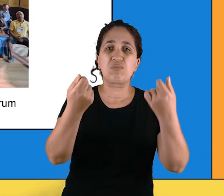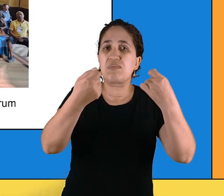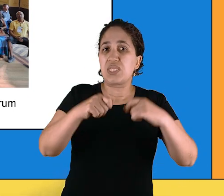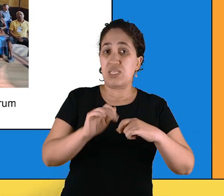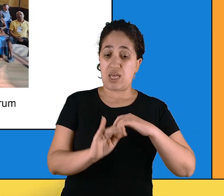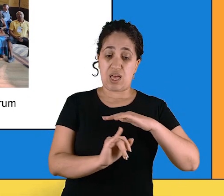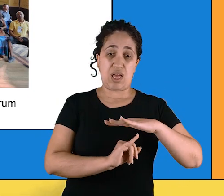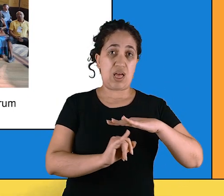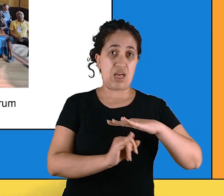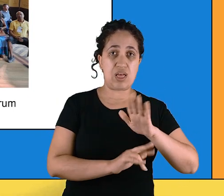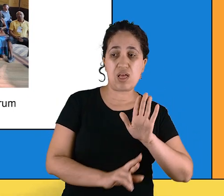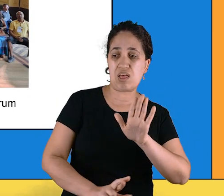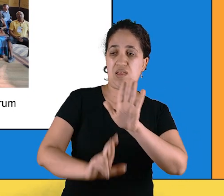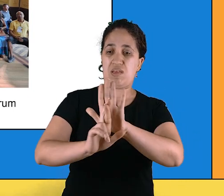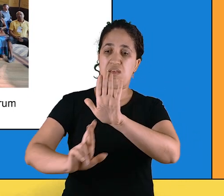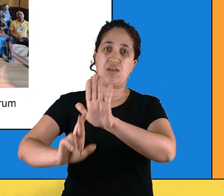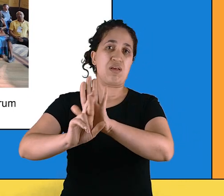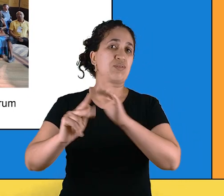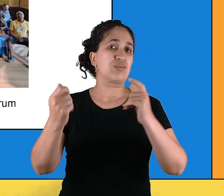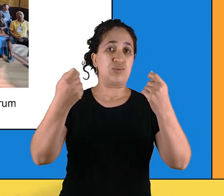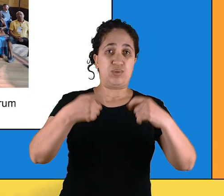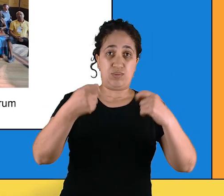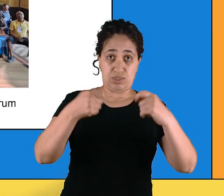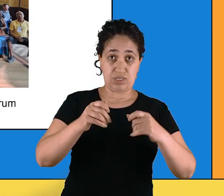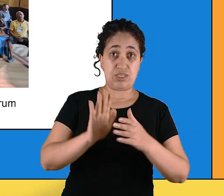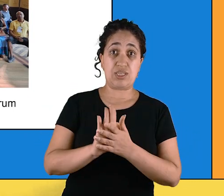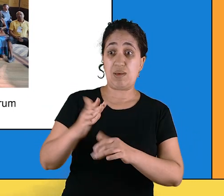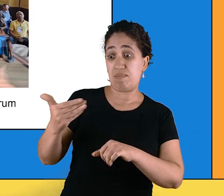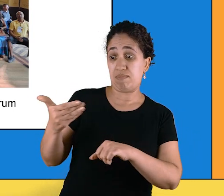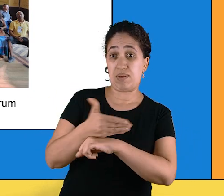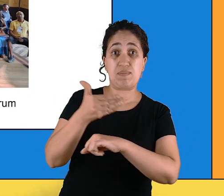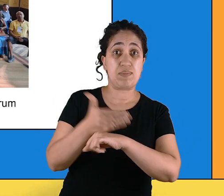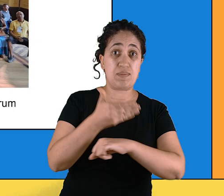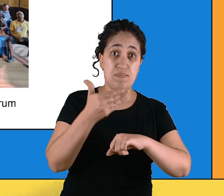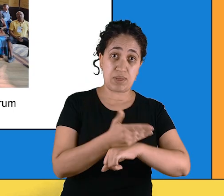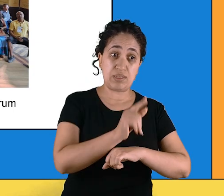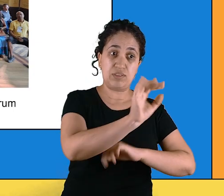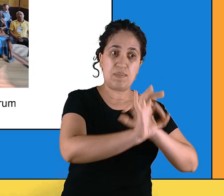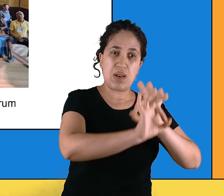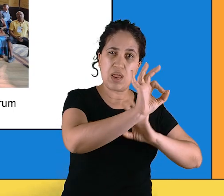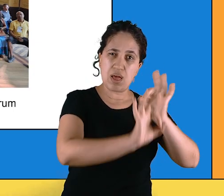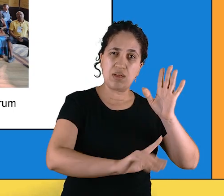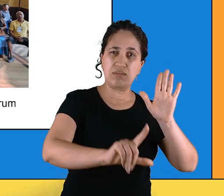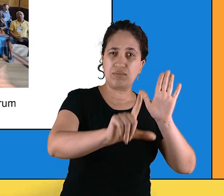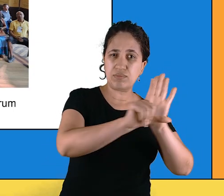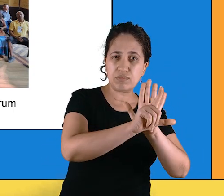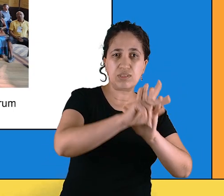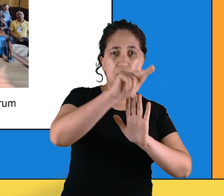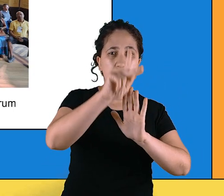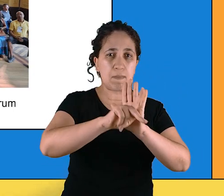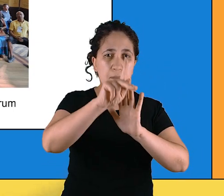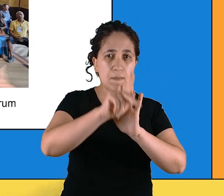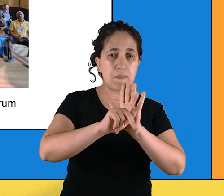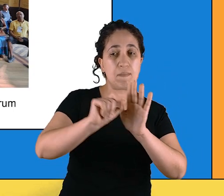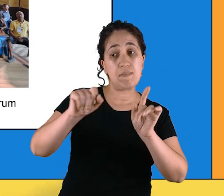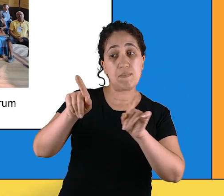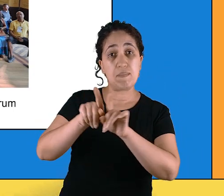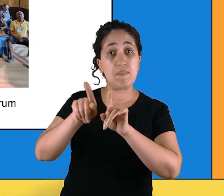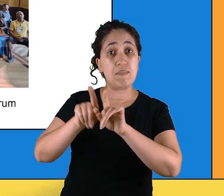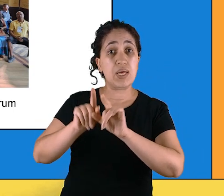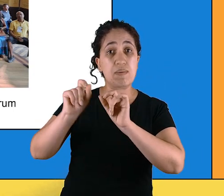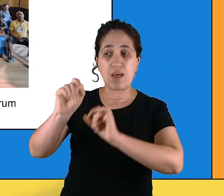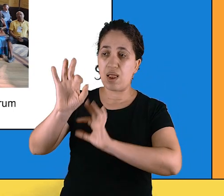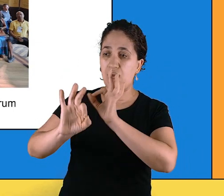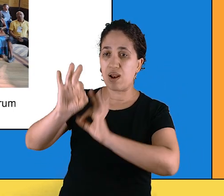necessariamente tendo instituições representando essa população, a participação tanto na elaboração de leis, planos e programas, quanto